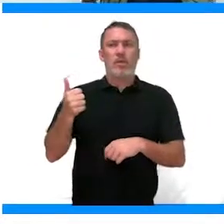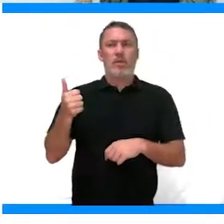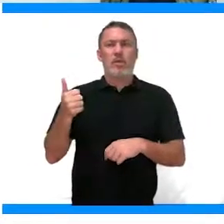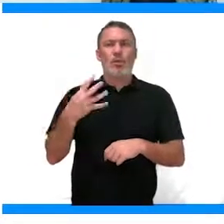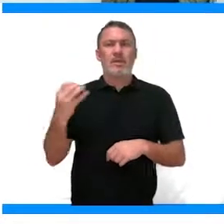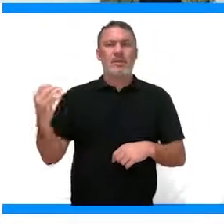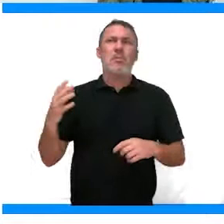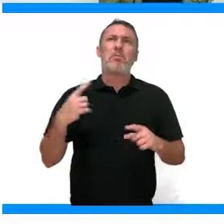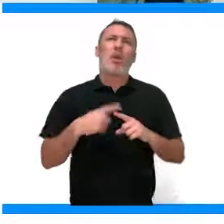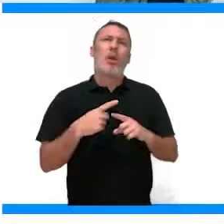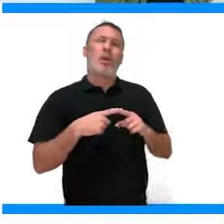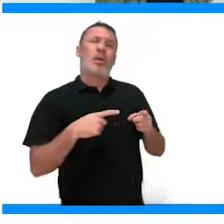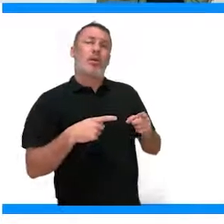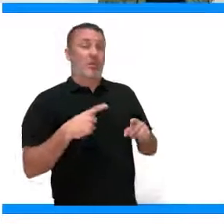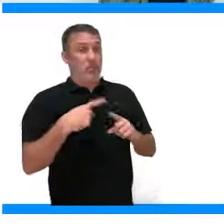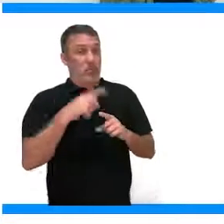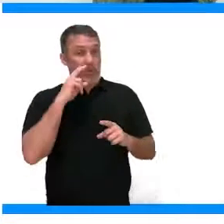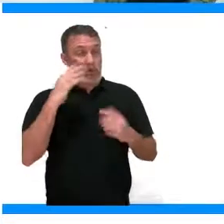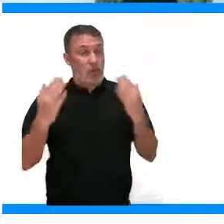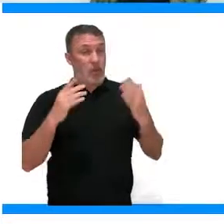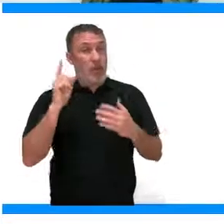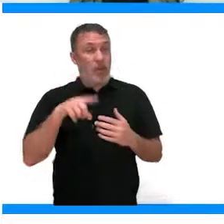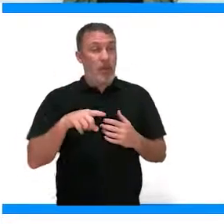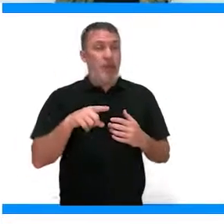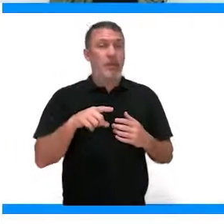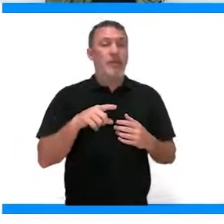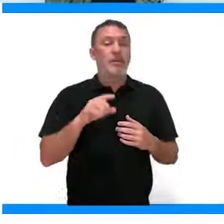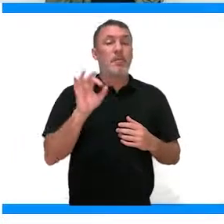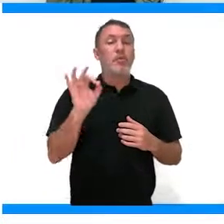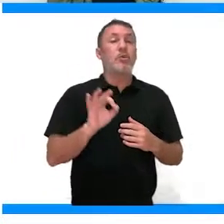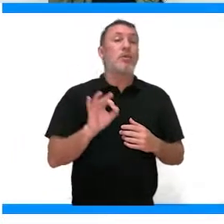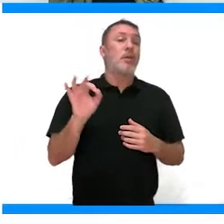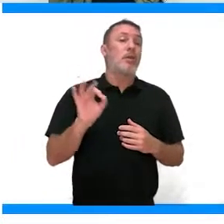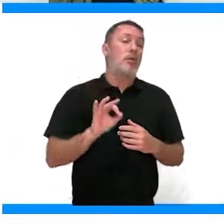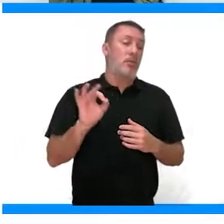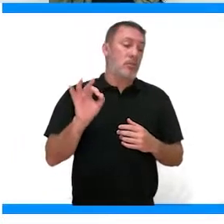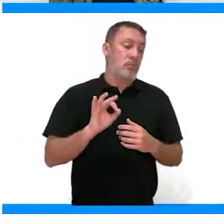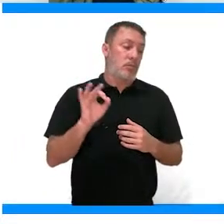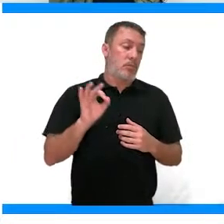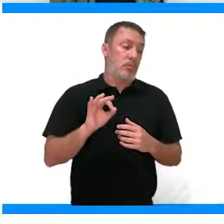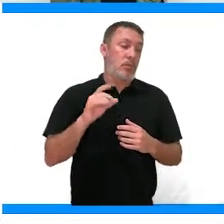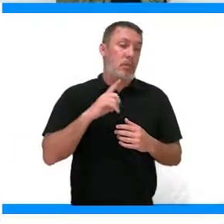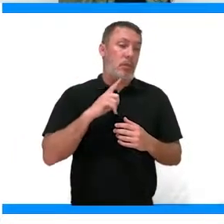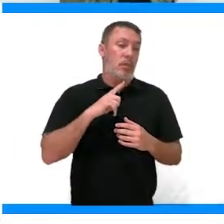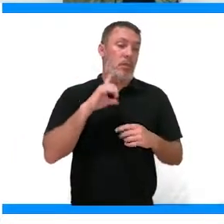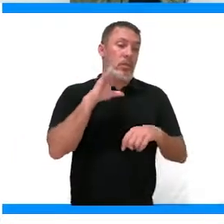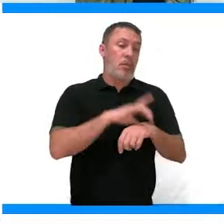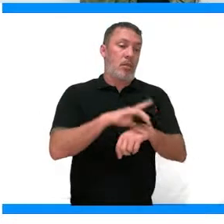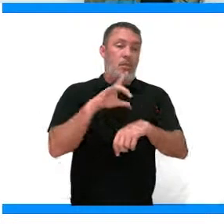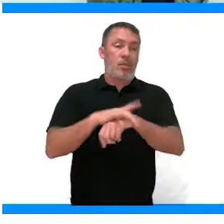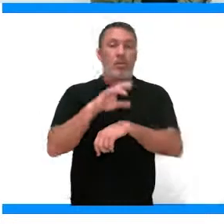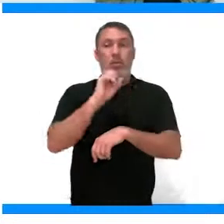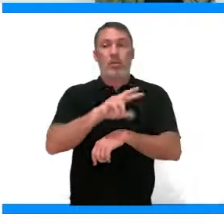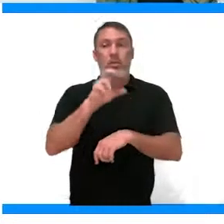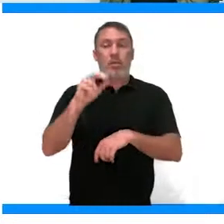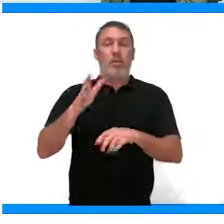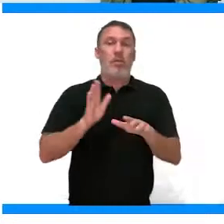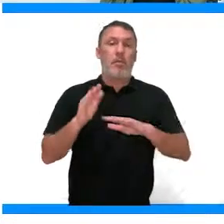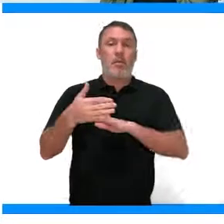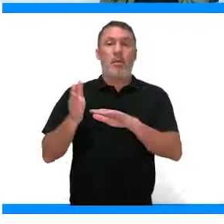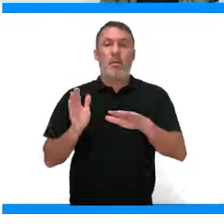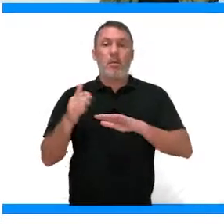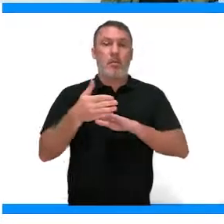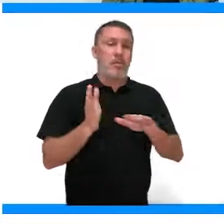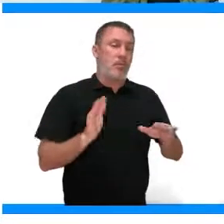imóveis. Por quê? Porque nós vamos calcular a porcentagem de infestação de cada um dos